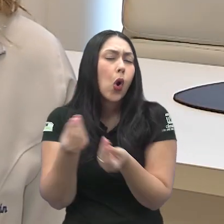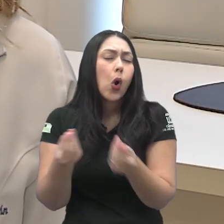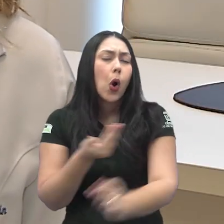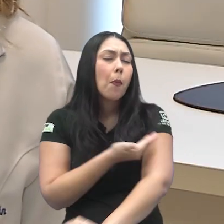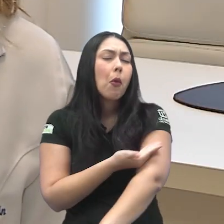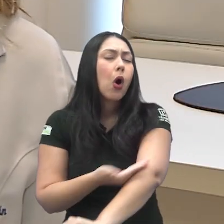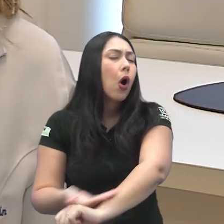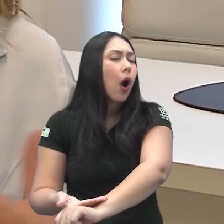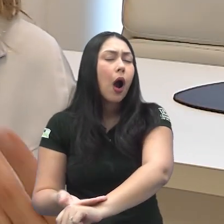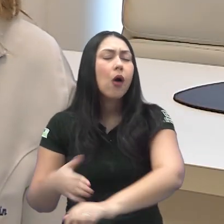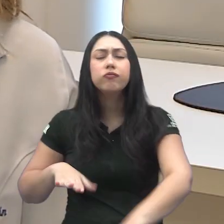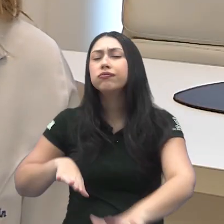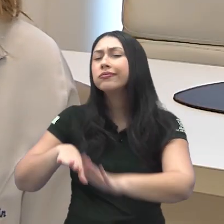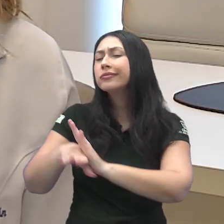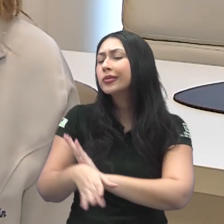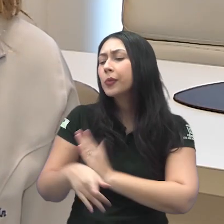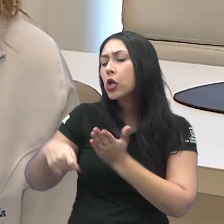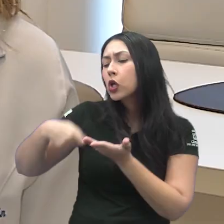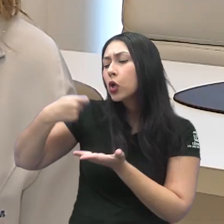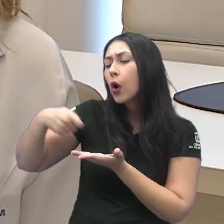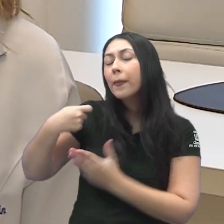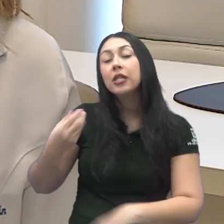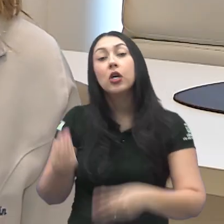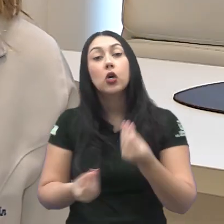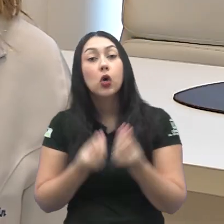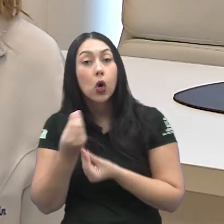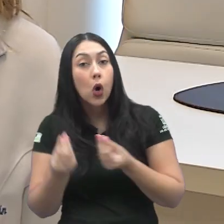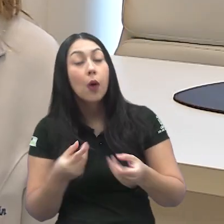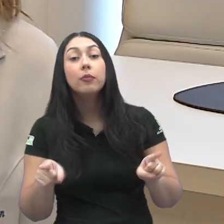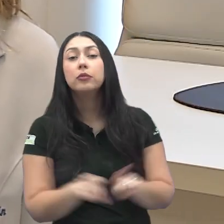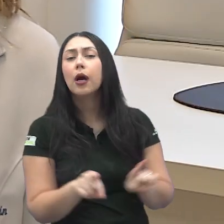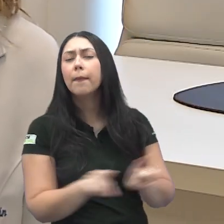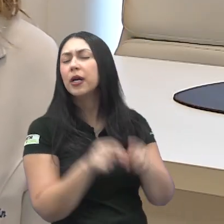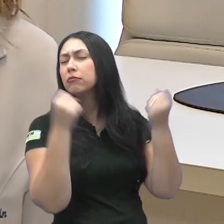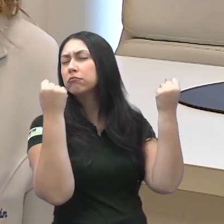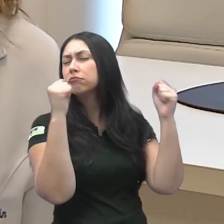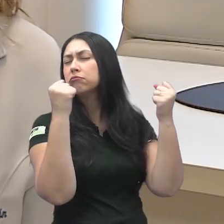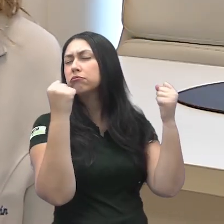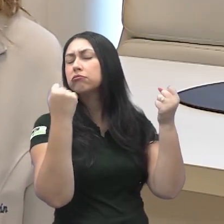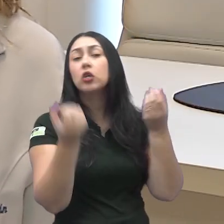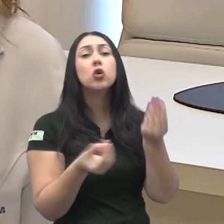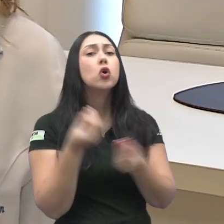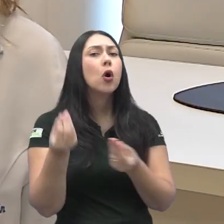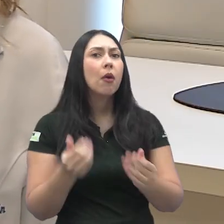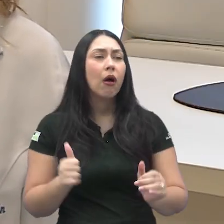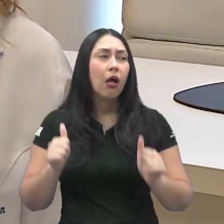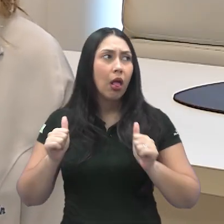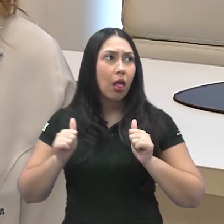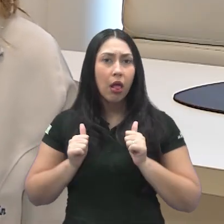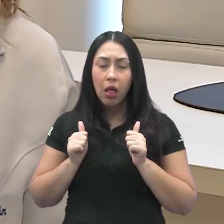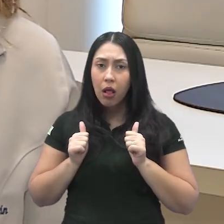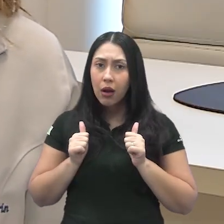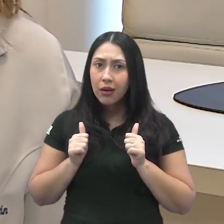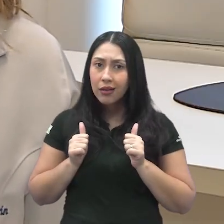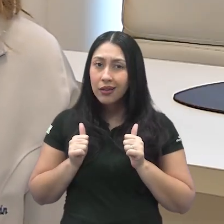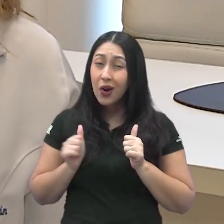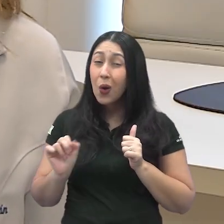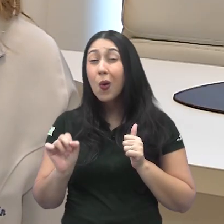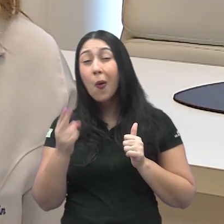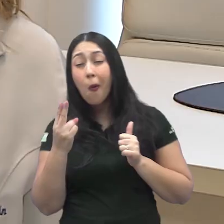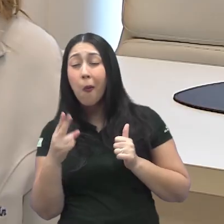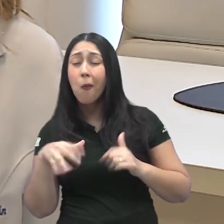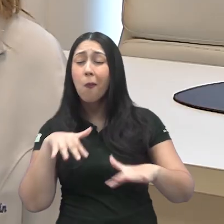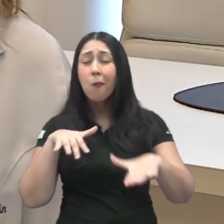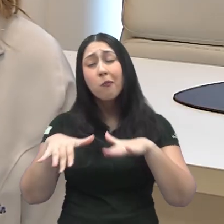Então, como que estão os hábitos alimentares, como é que está o grau de atividade física, é totalmente sedentário, já tem um